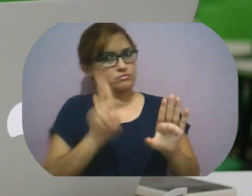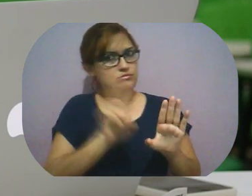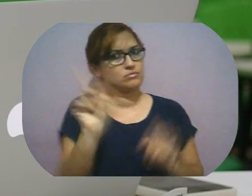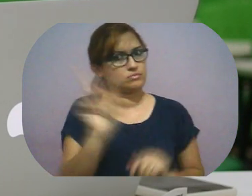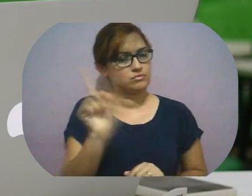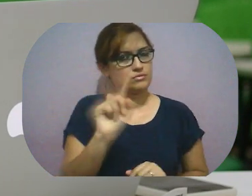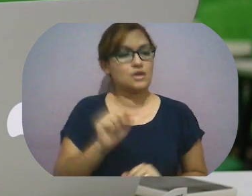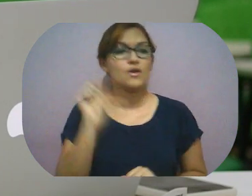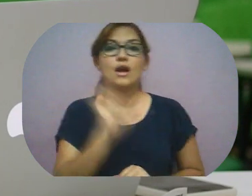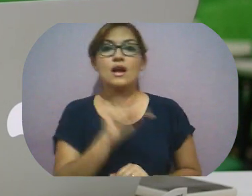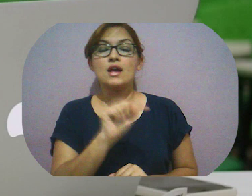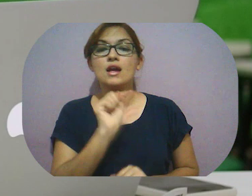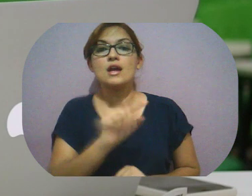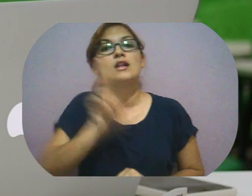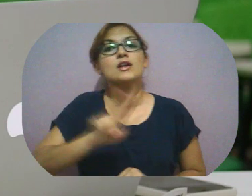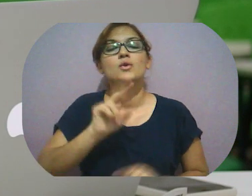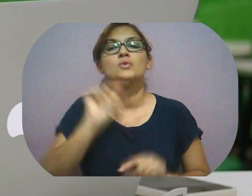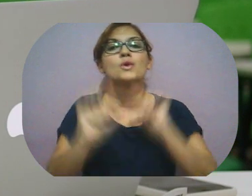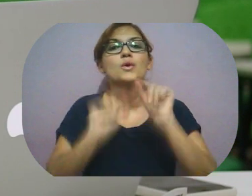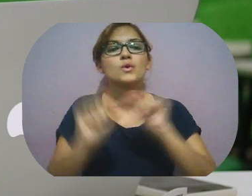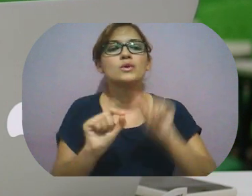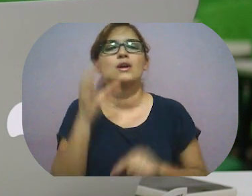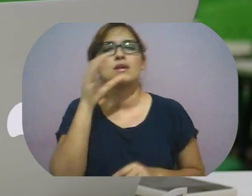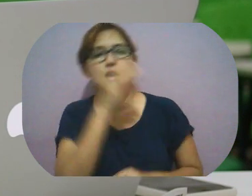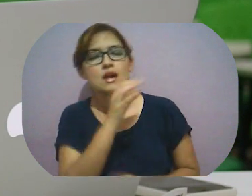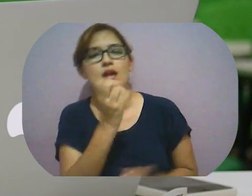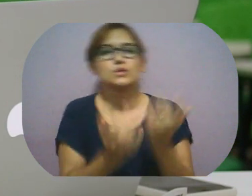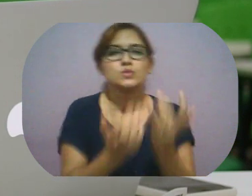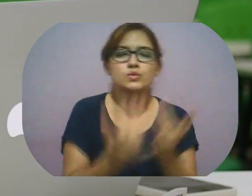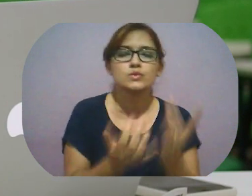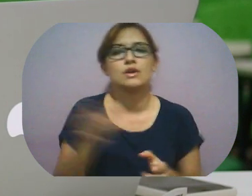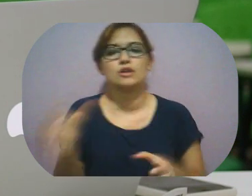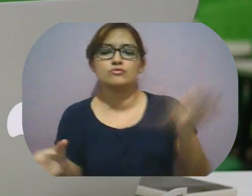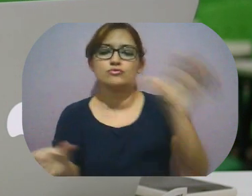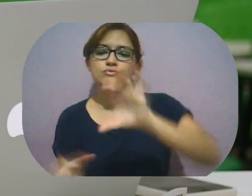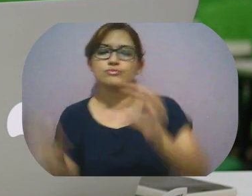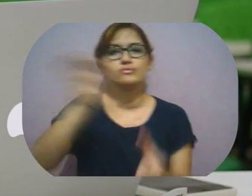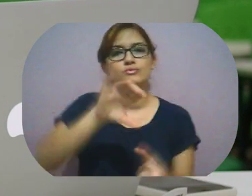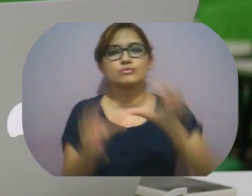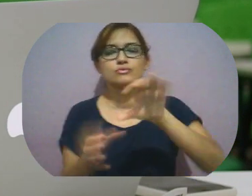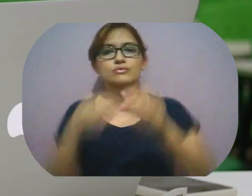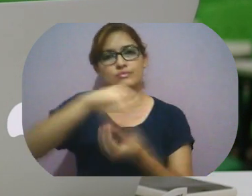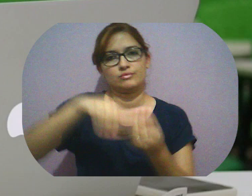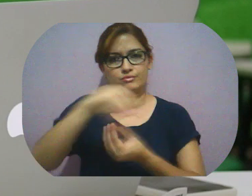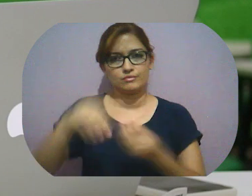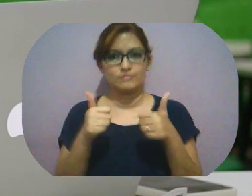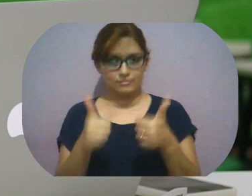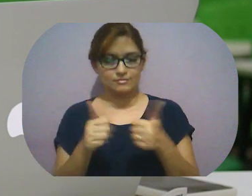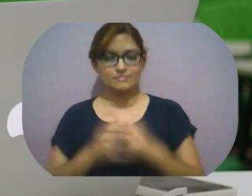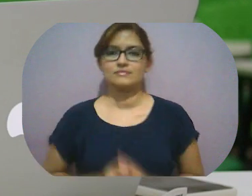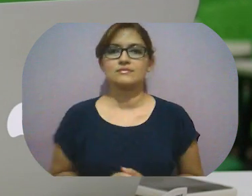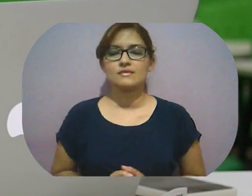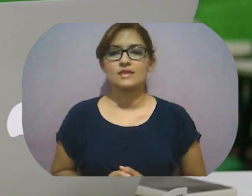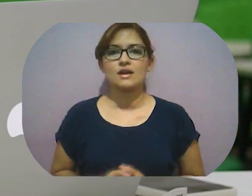essa atribuição principal do BEC, é aquecer líquidos, dissolver soluto, transferir líquidos. Nós